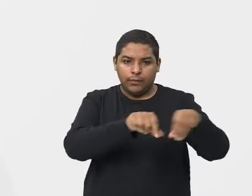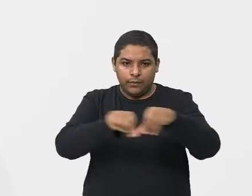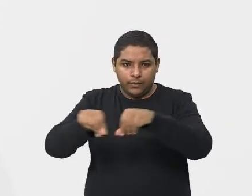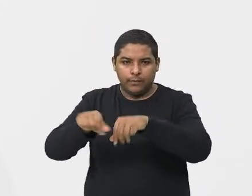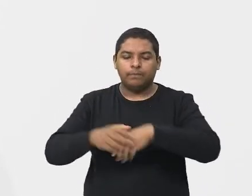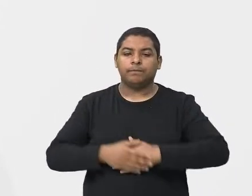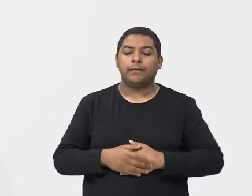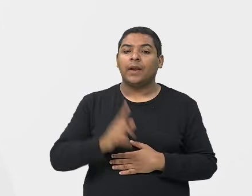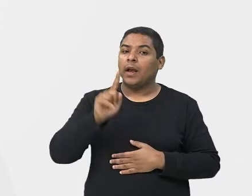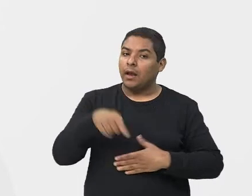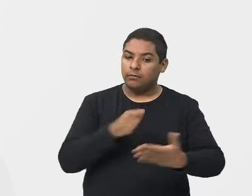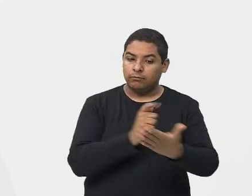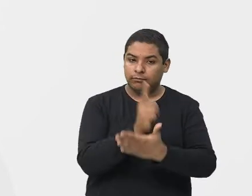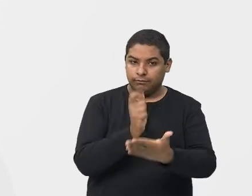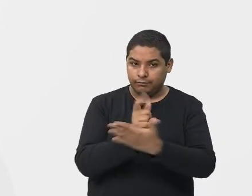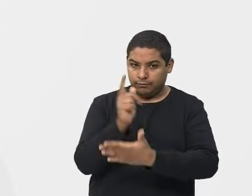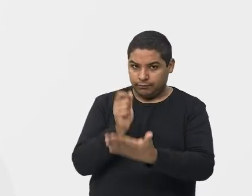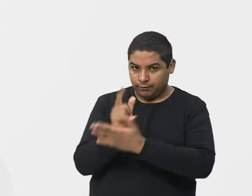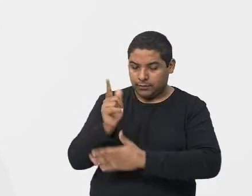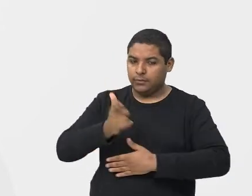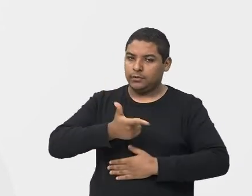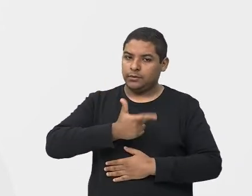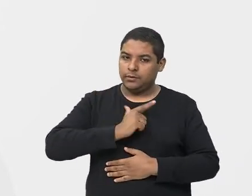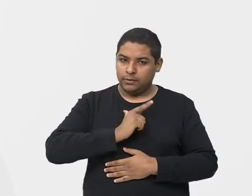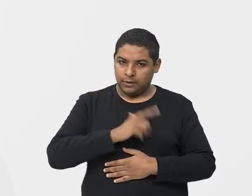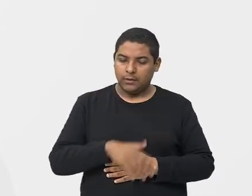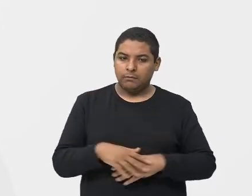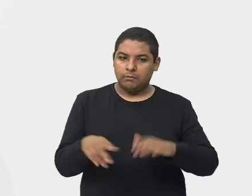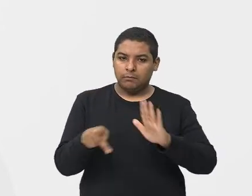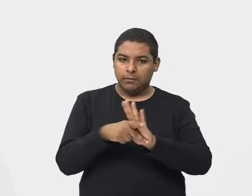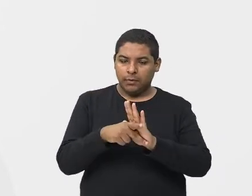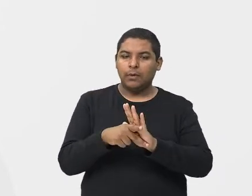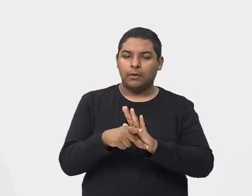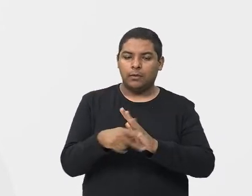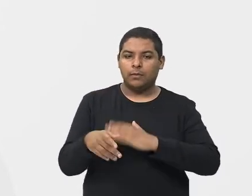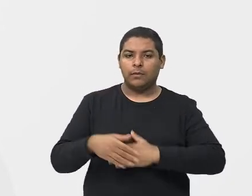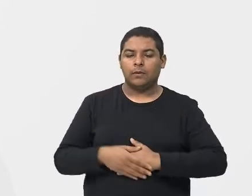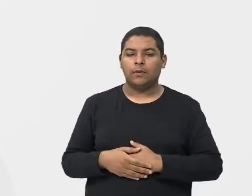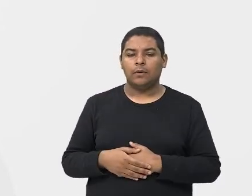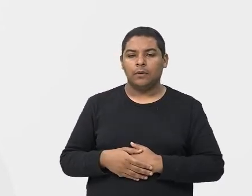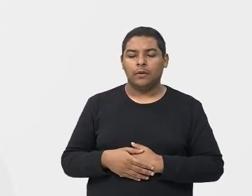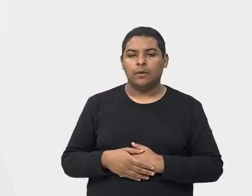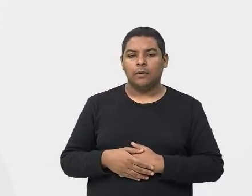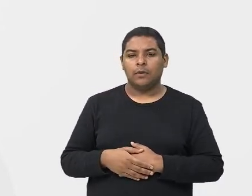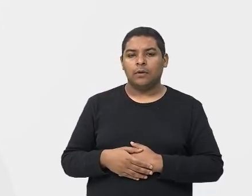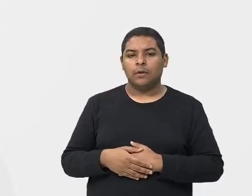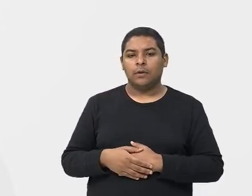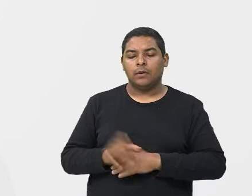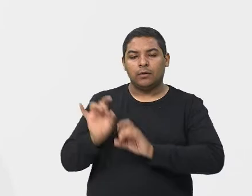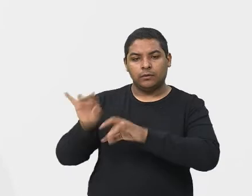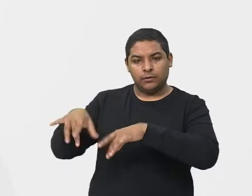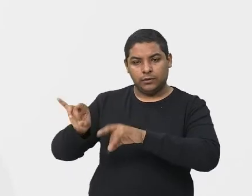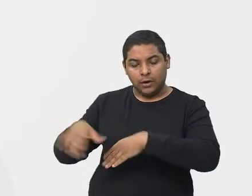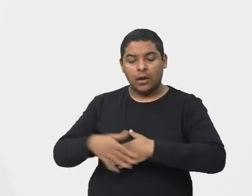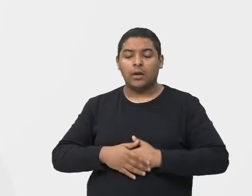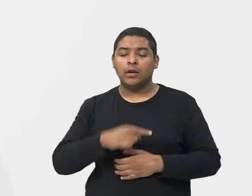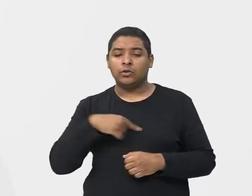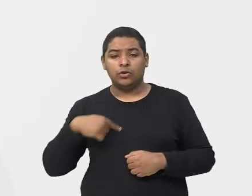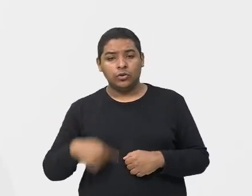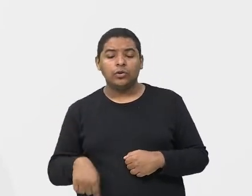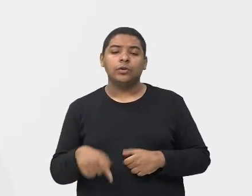grandes compradores, são grandes compradores aí da Austrália, tanto a China quanto o Japão, e o Japão realmente se interessa